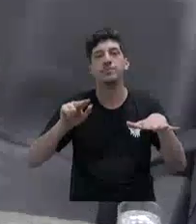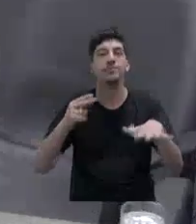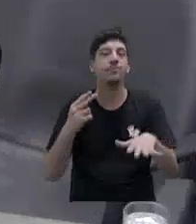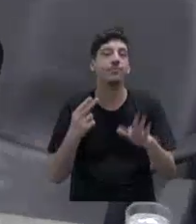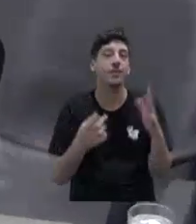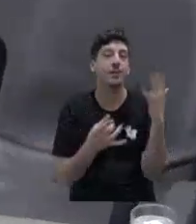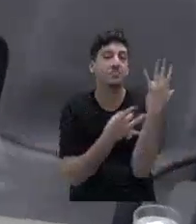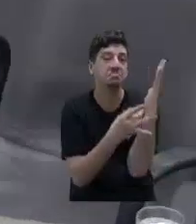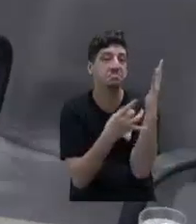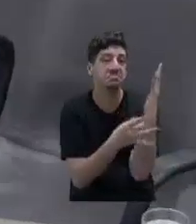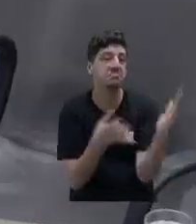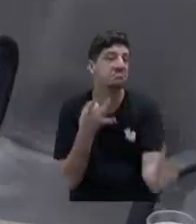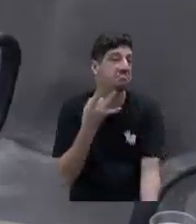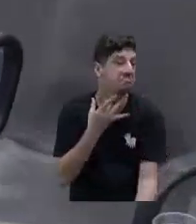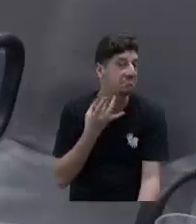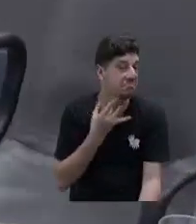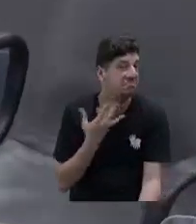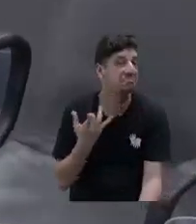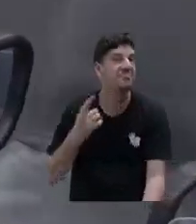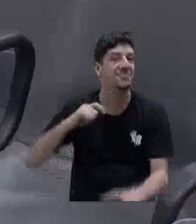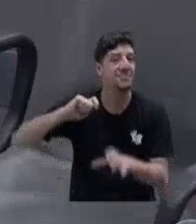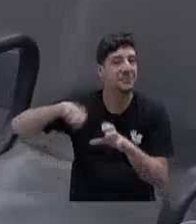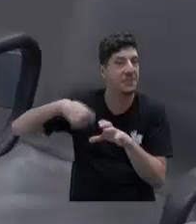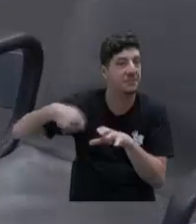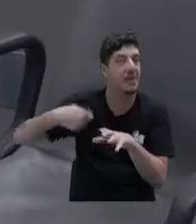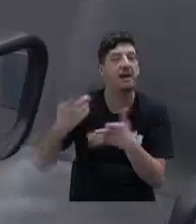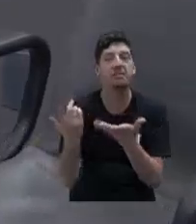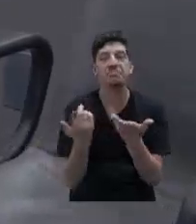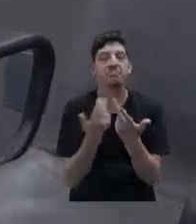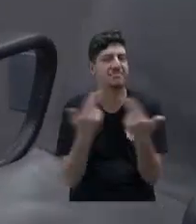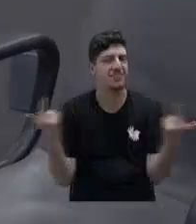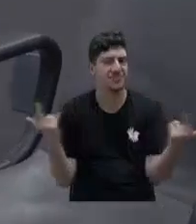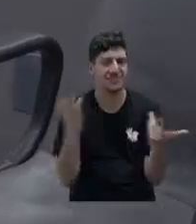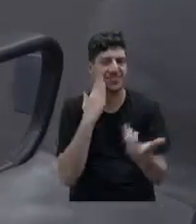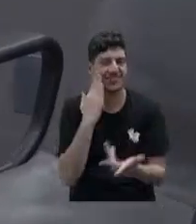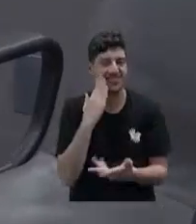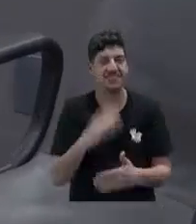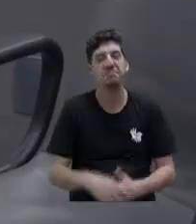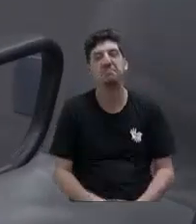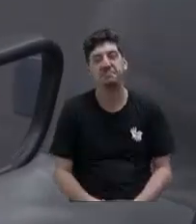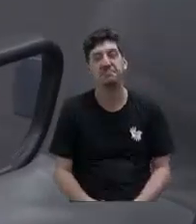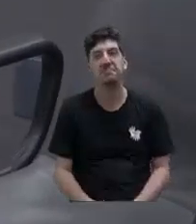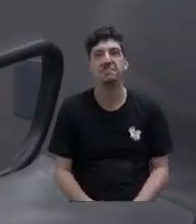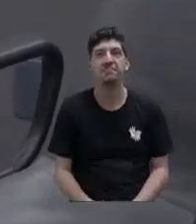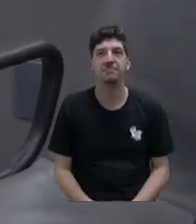sotaque, de culinária, enfim. E